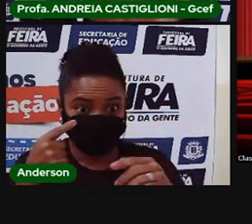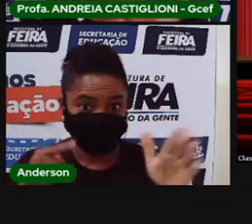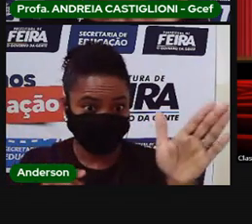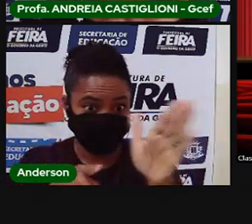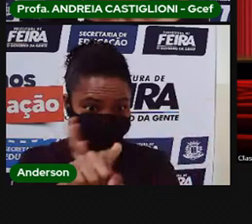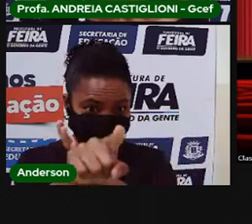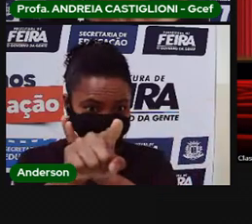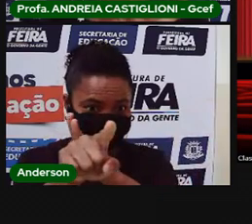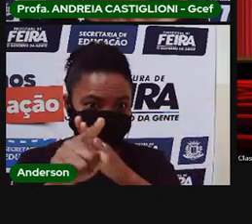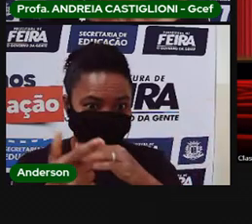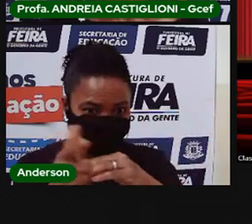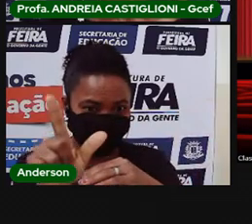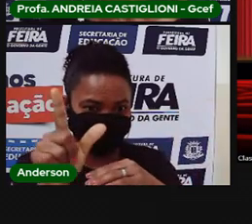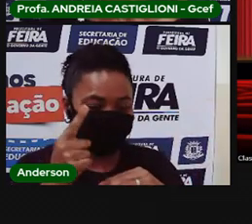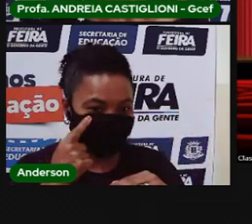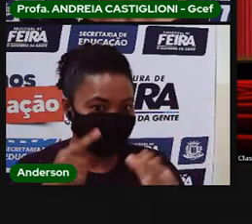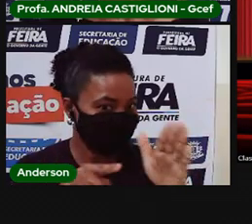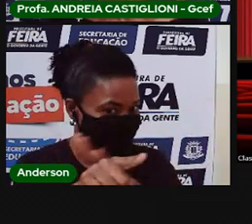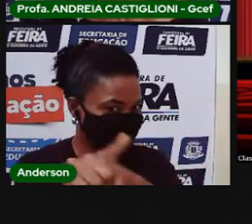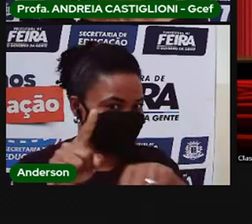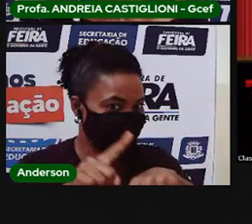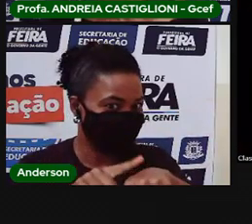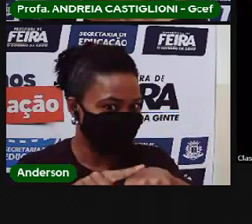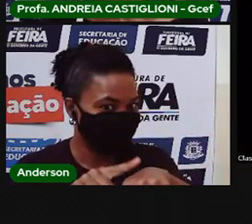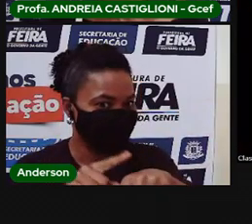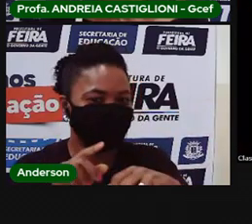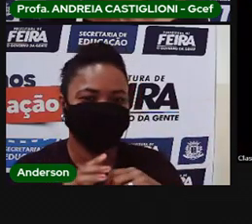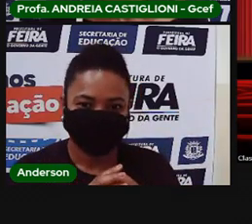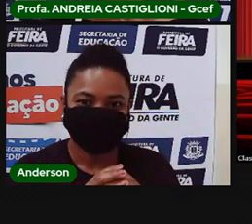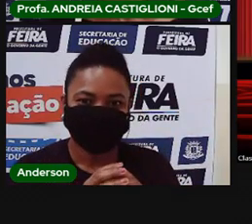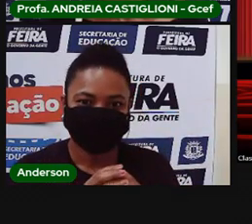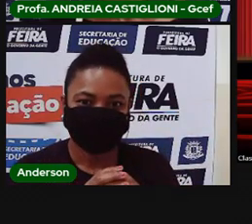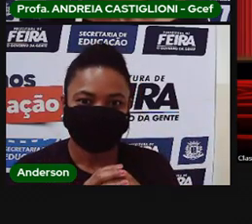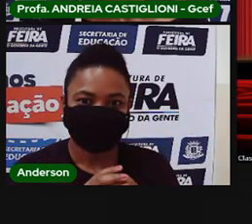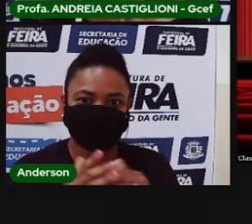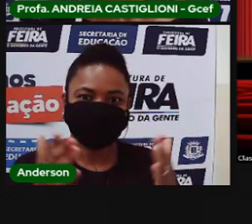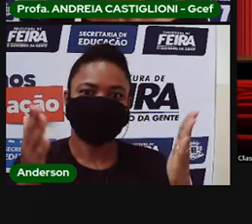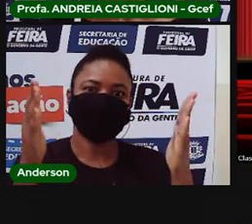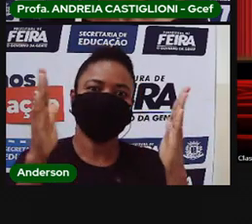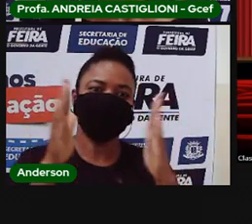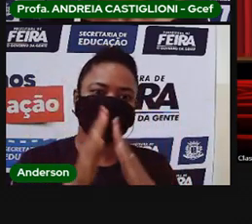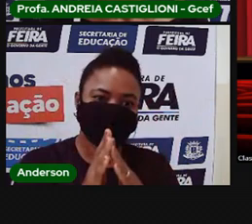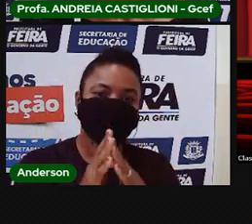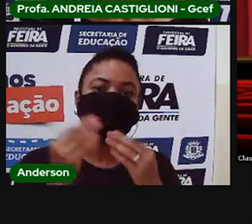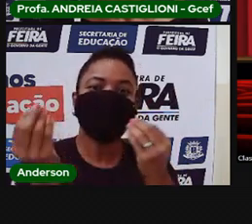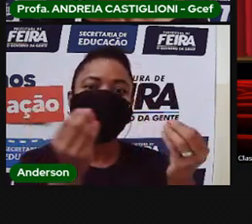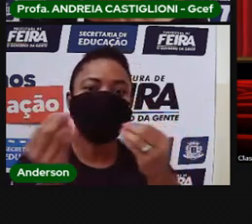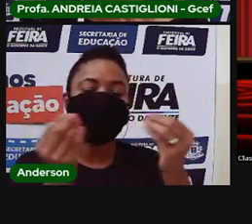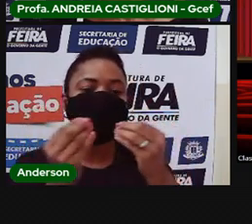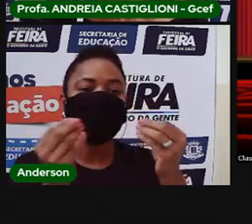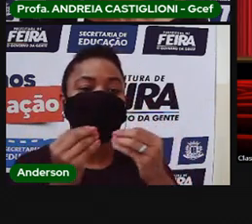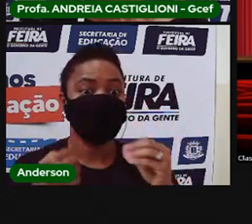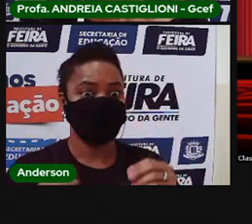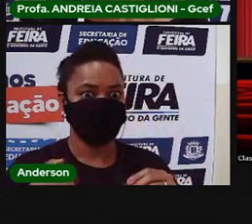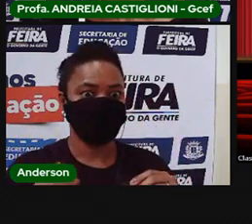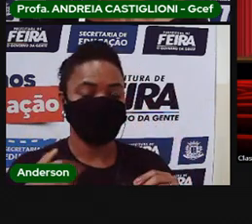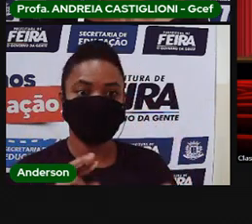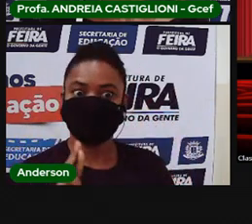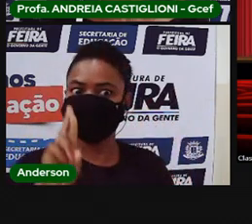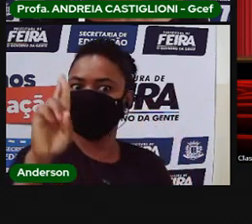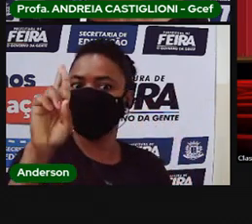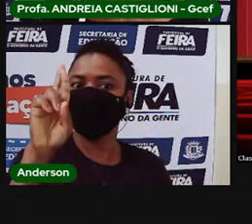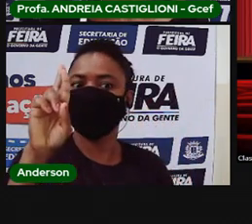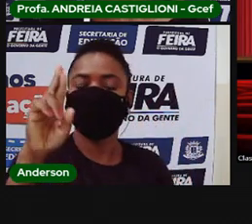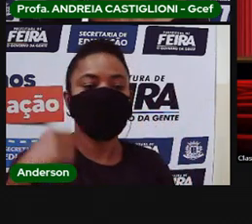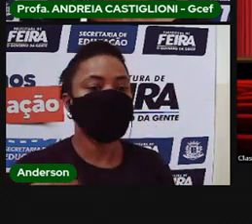não ultrapassarmos. E dicas para autoria, Marília? Você tem dicas de autoria?